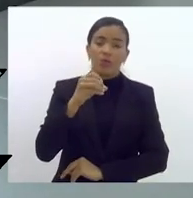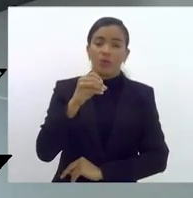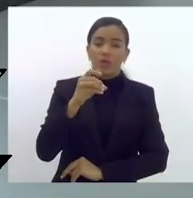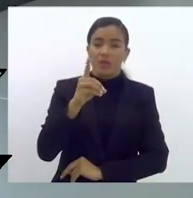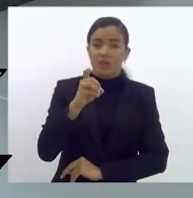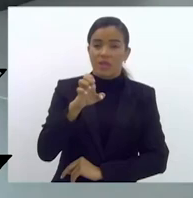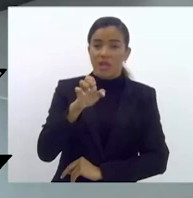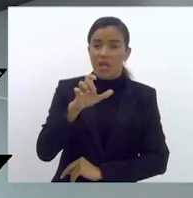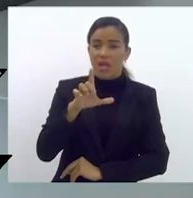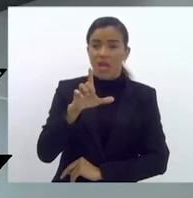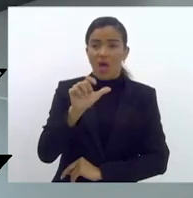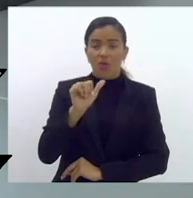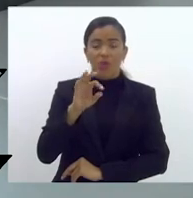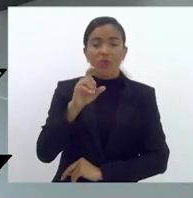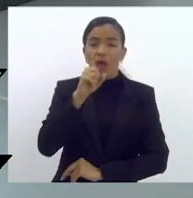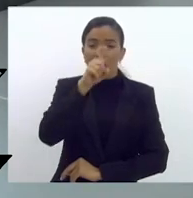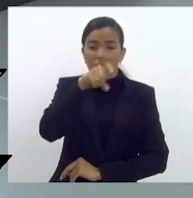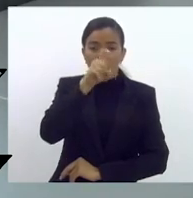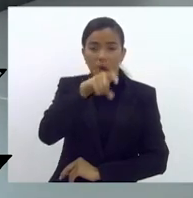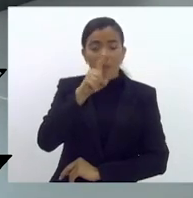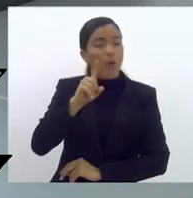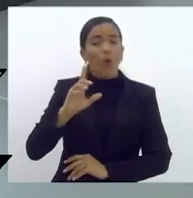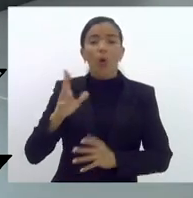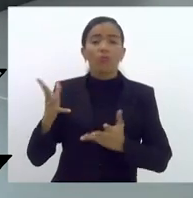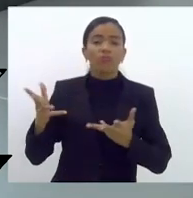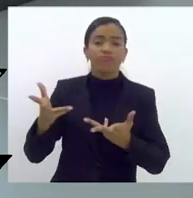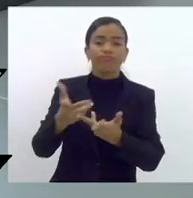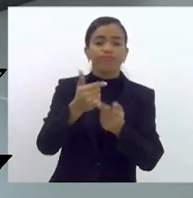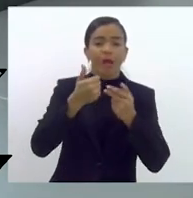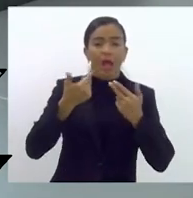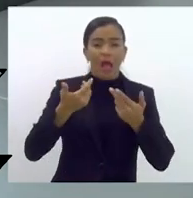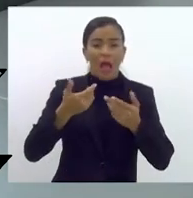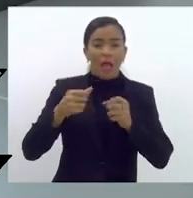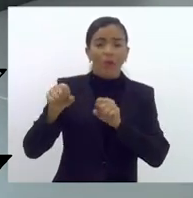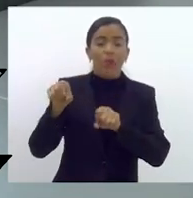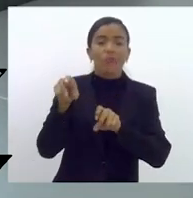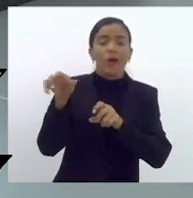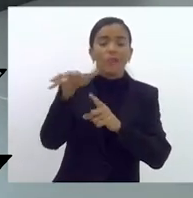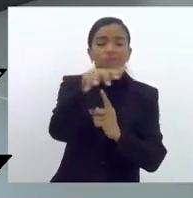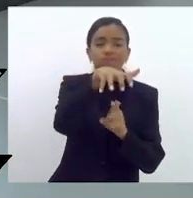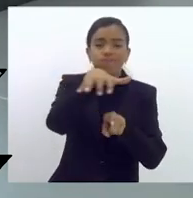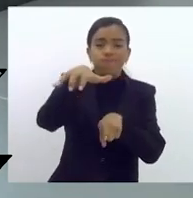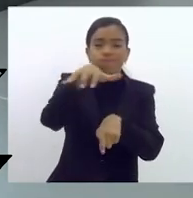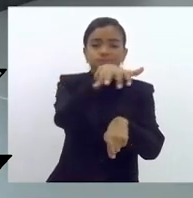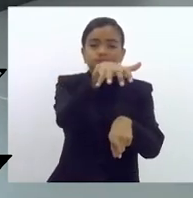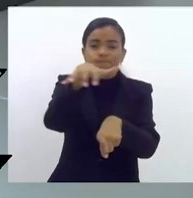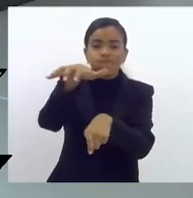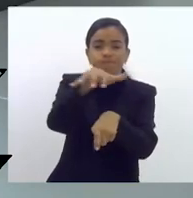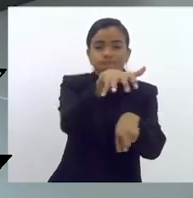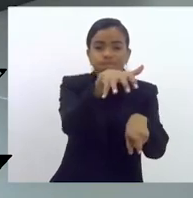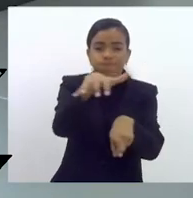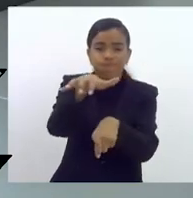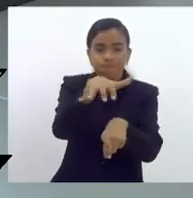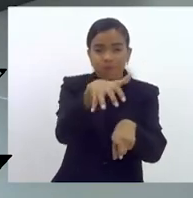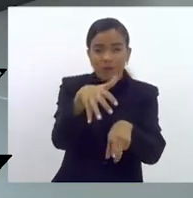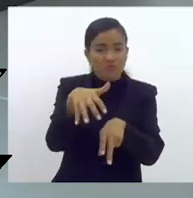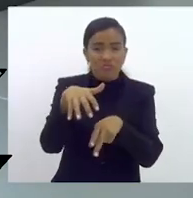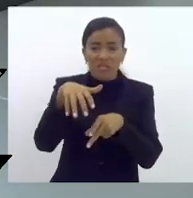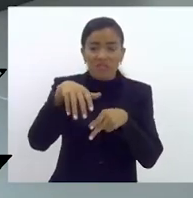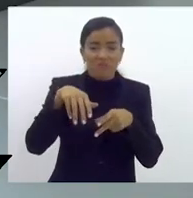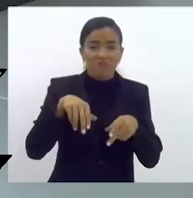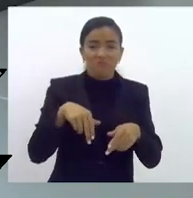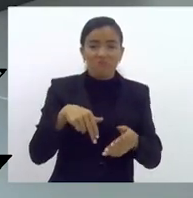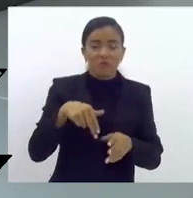A Lagoa de Araruama com o paraíso do kaite surf no estado do Rio de Janeiro para aparecer deputada Verônica de fato